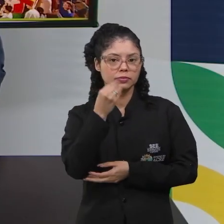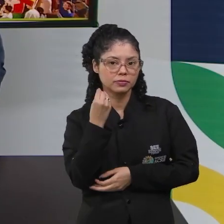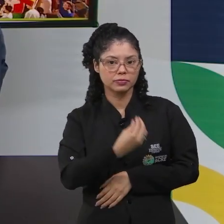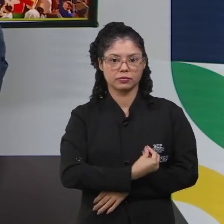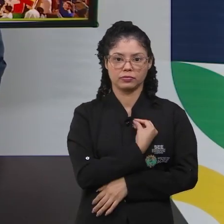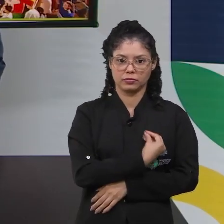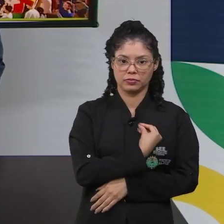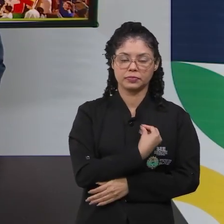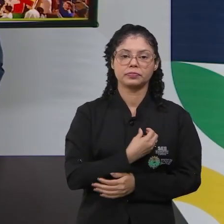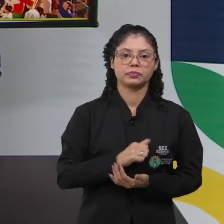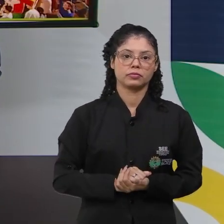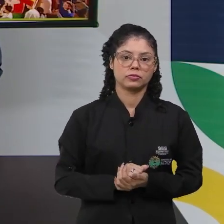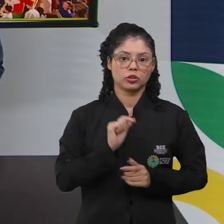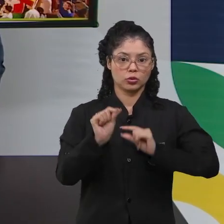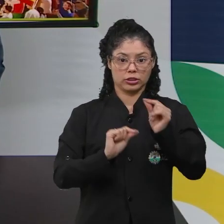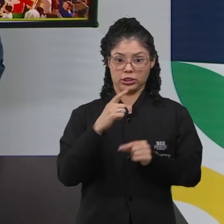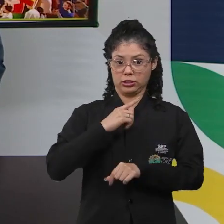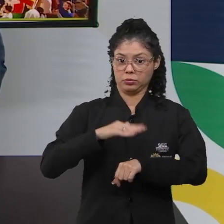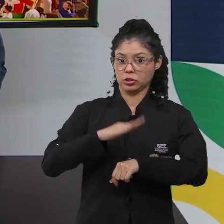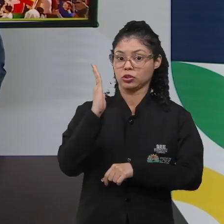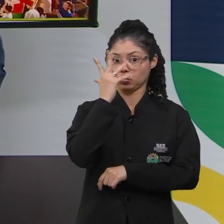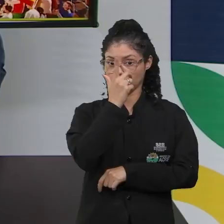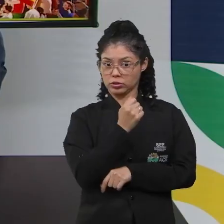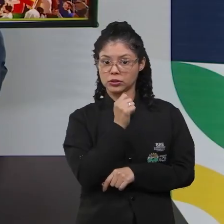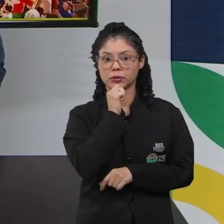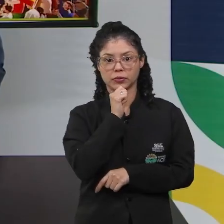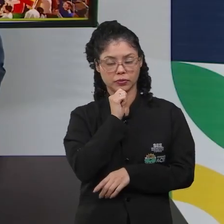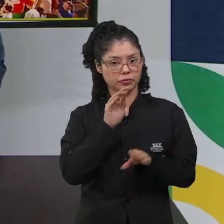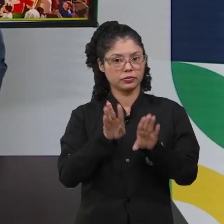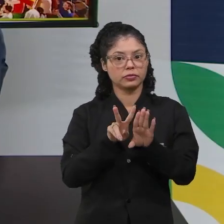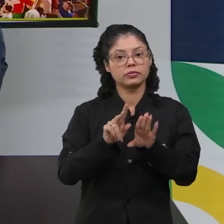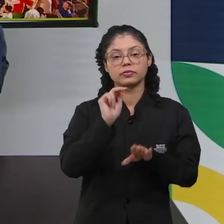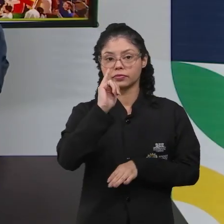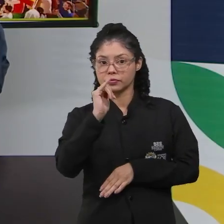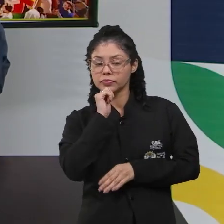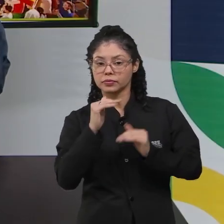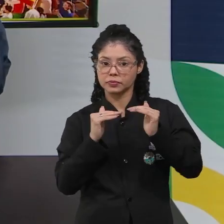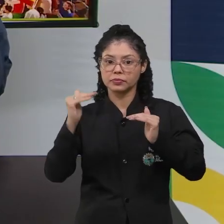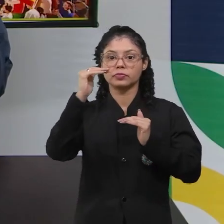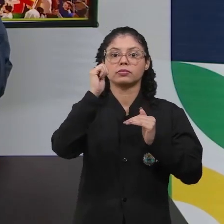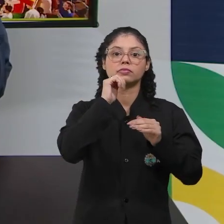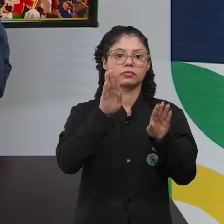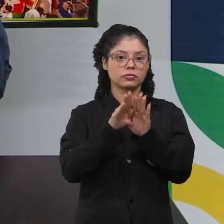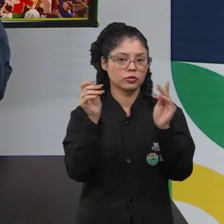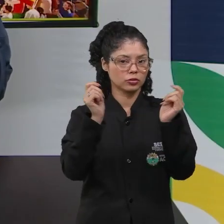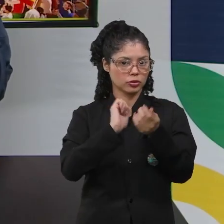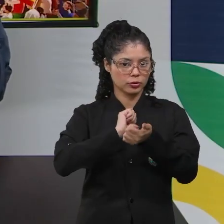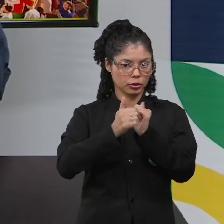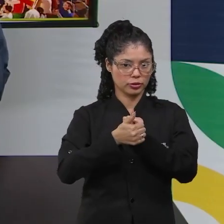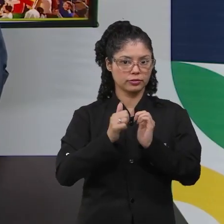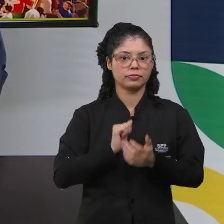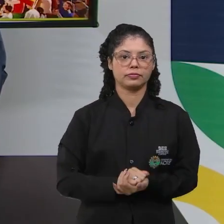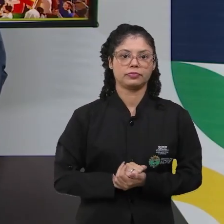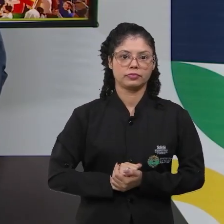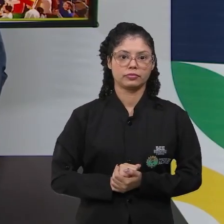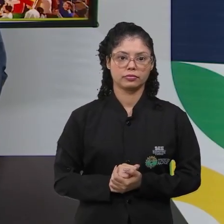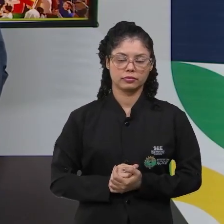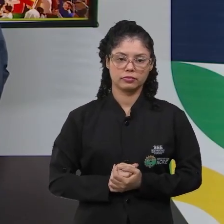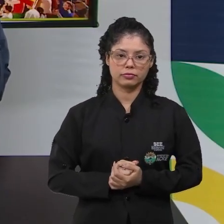vivência, do que ele tem de mais bonito e atrativo e vai muito além do viés esportivo. É